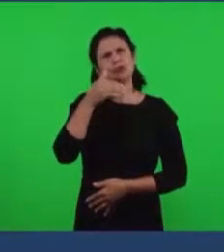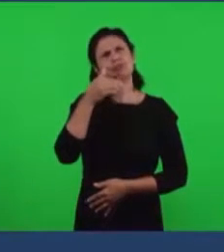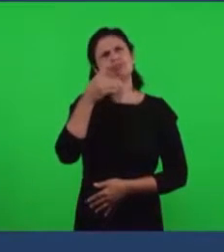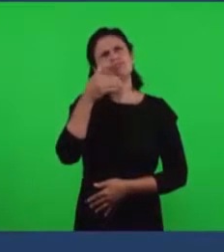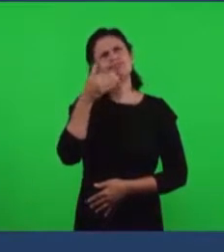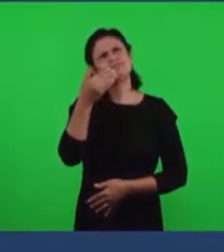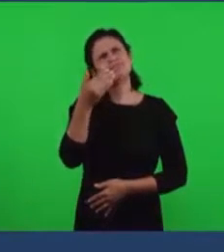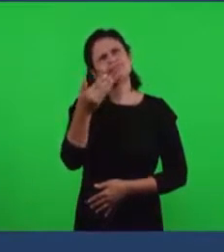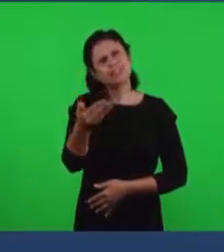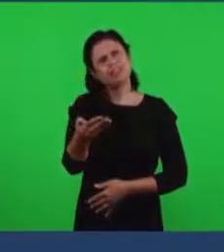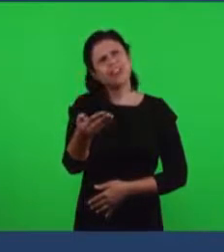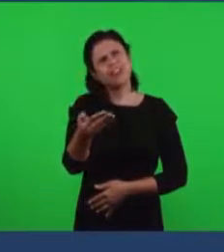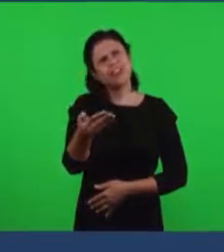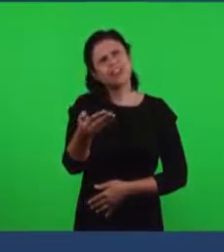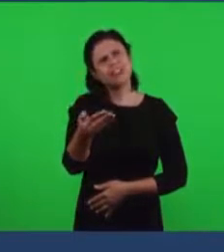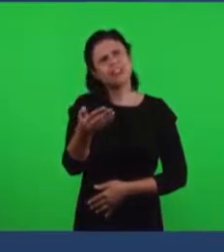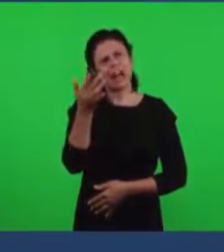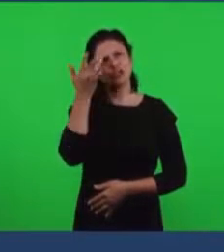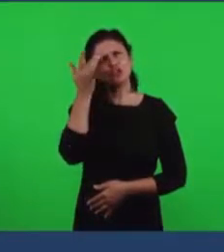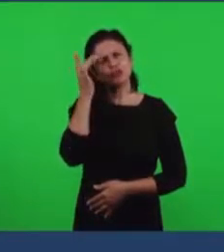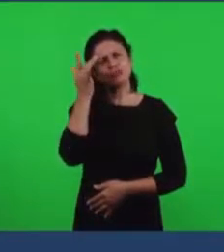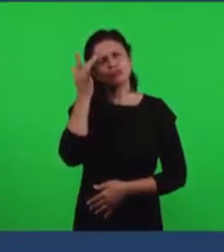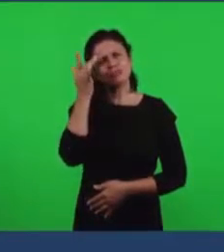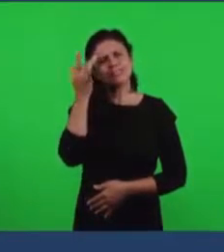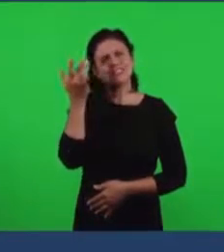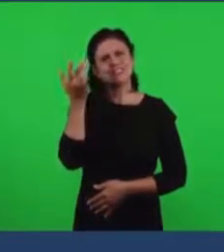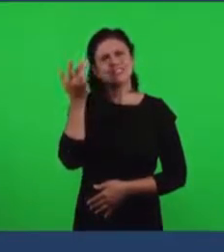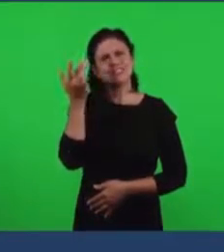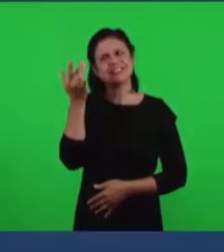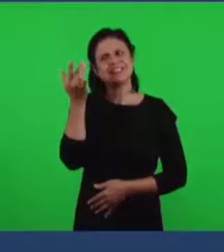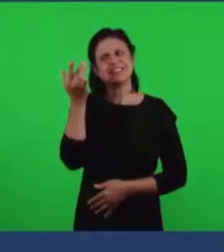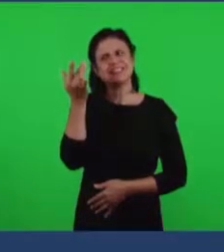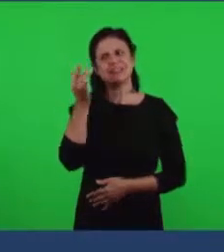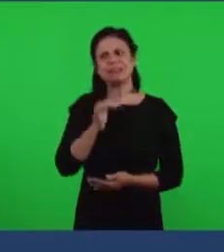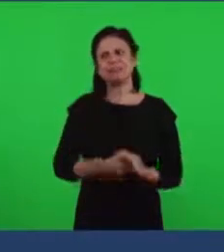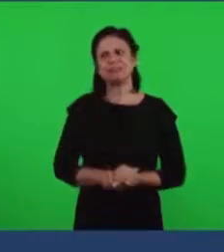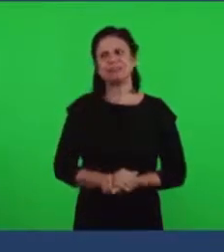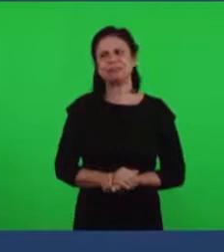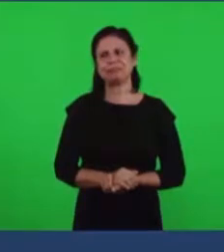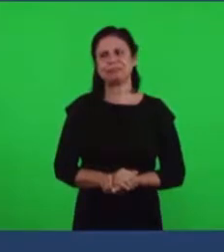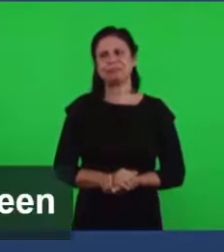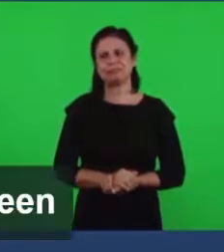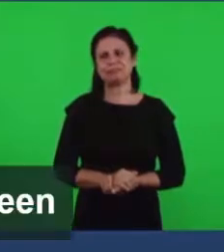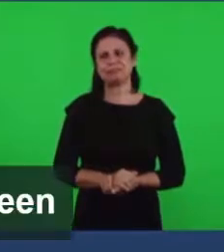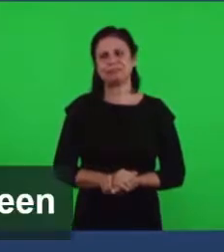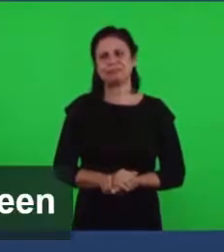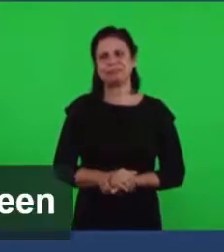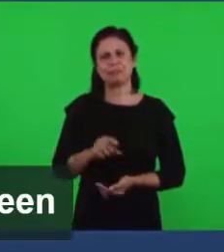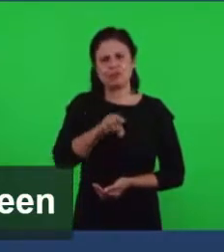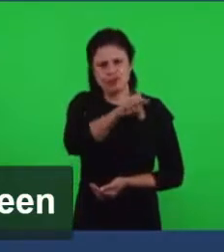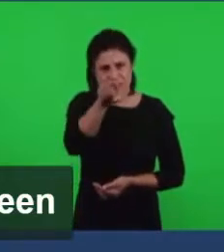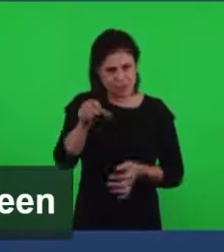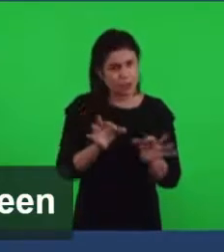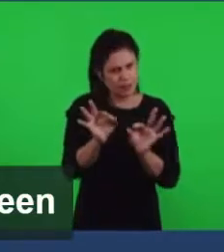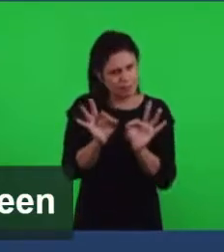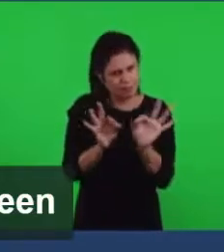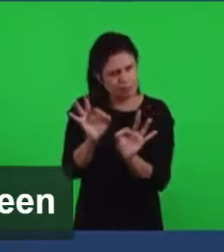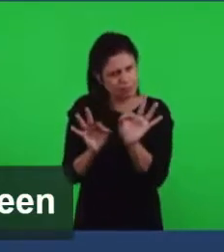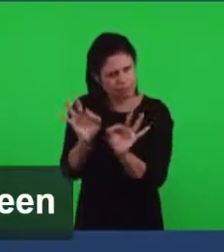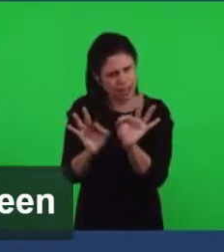a próxima escola a igreja vai se preparar